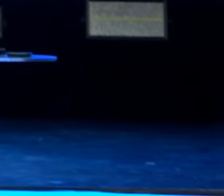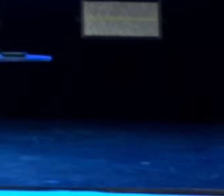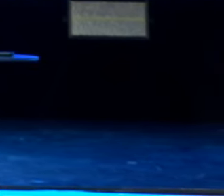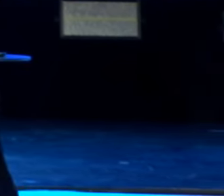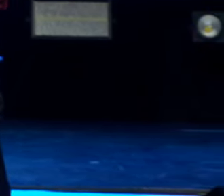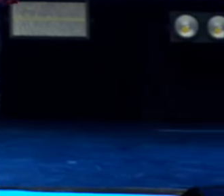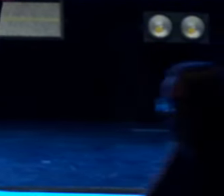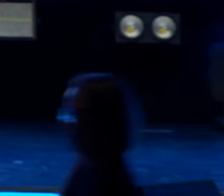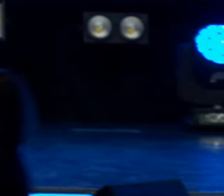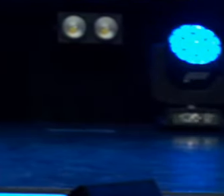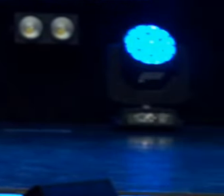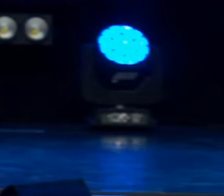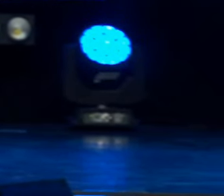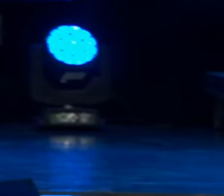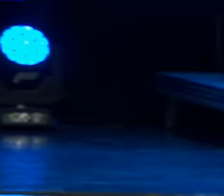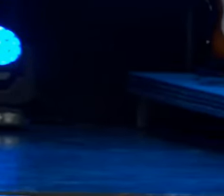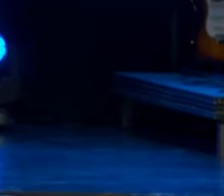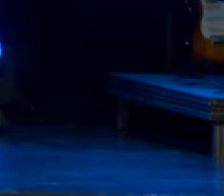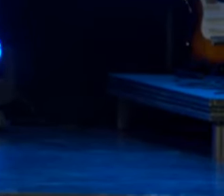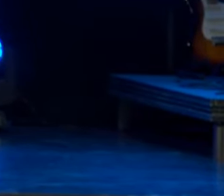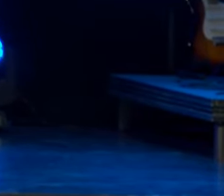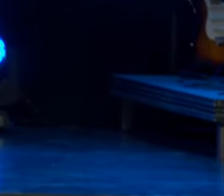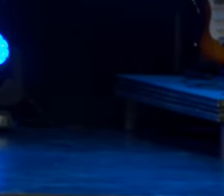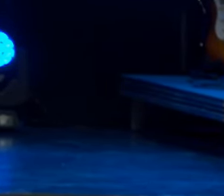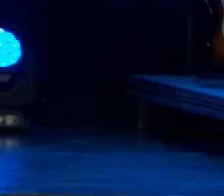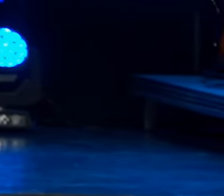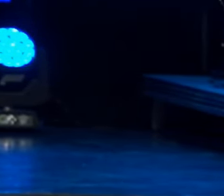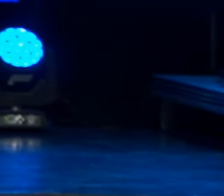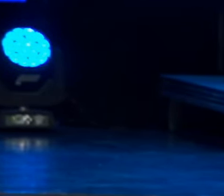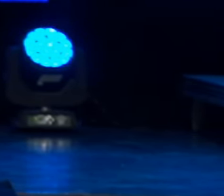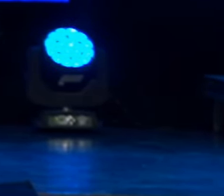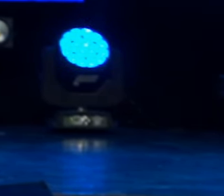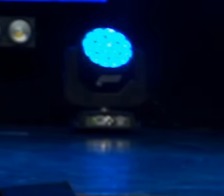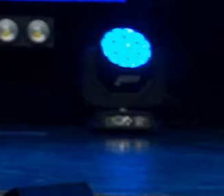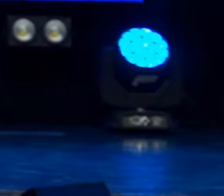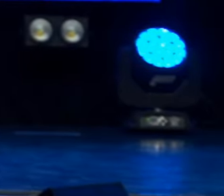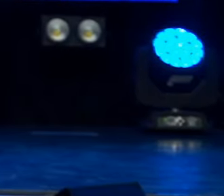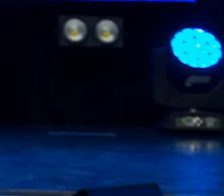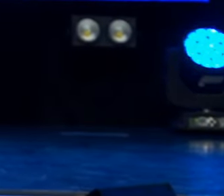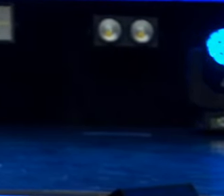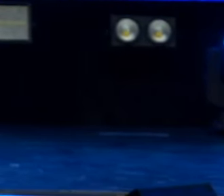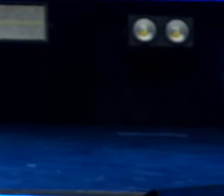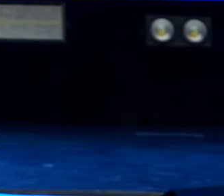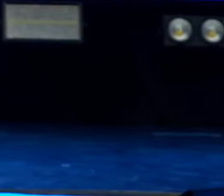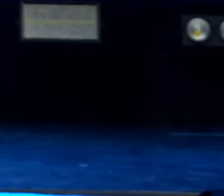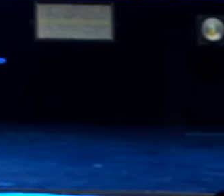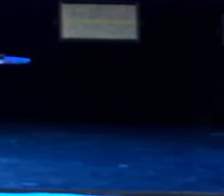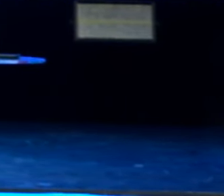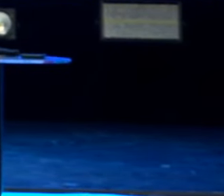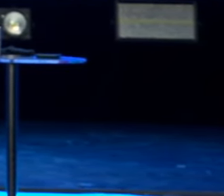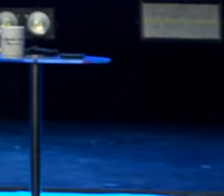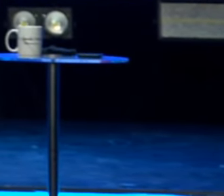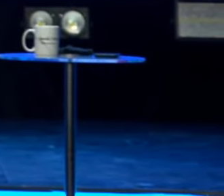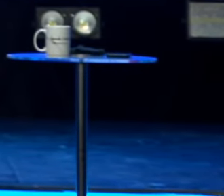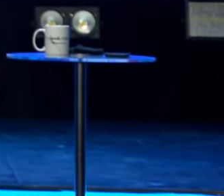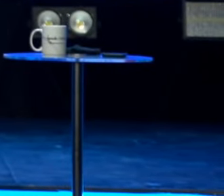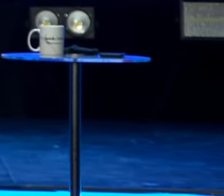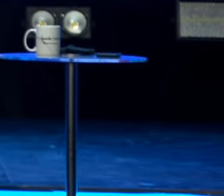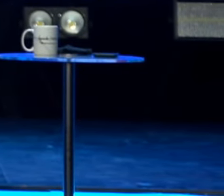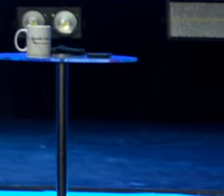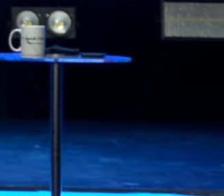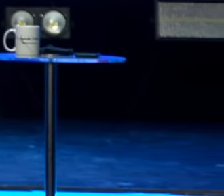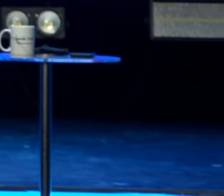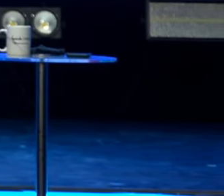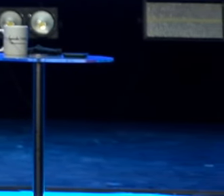nossa, né, a nossa mais nova. E a gente sempre passava ali e falava, rapaz, o que, que será que vai ser aqui? Pô, tem maior cara de igreja. E a